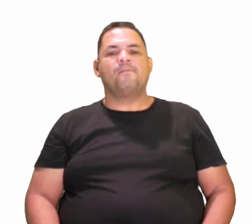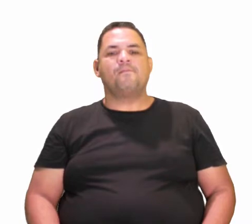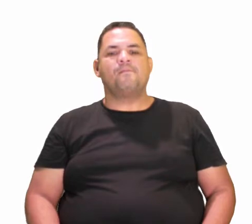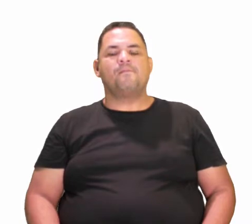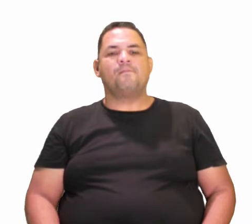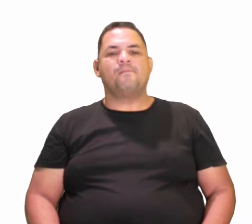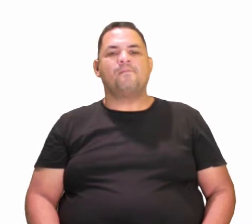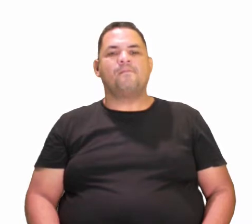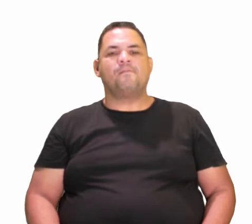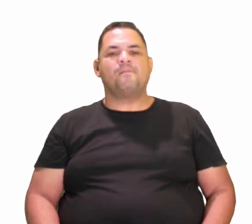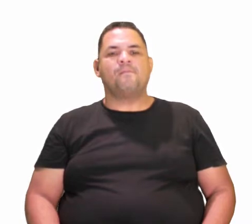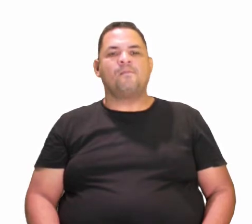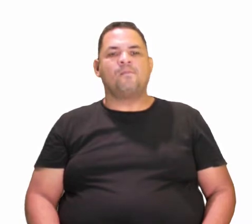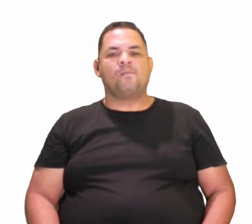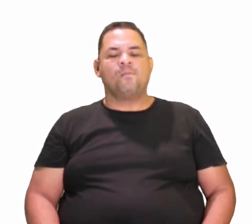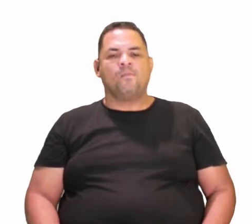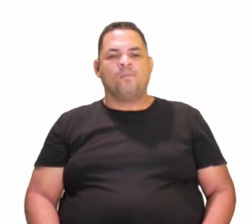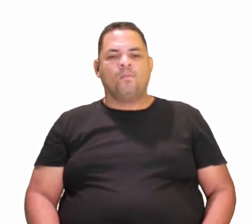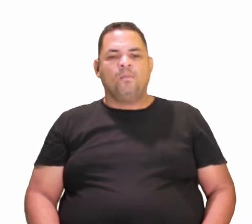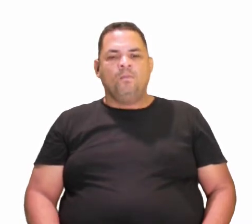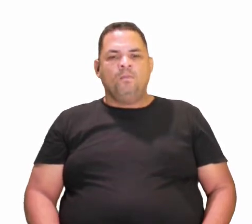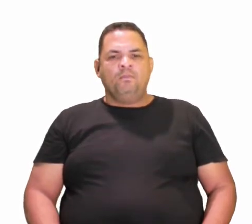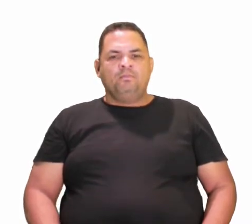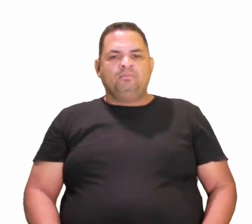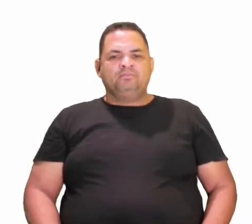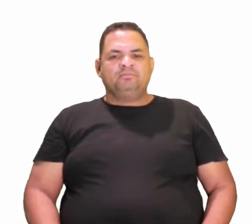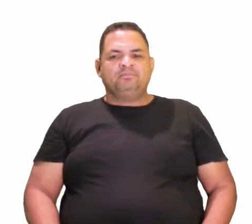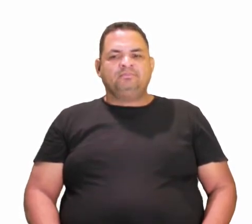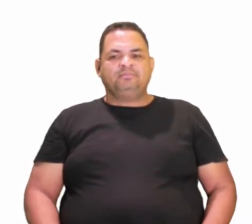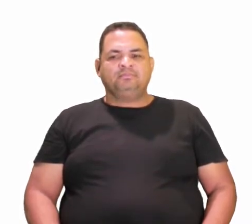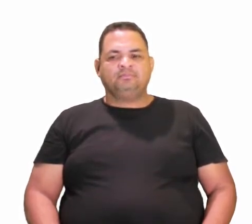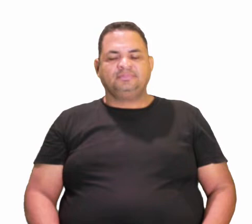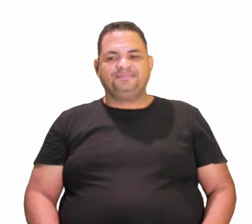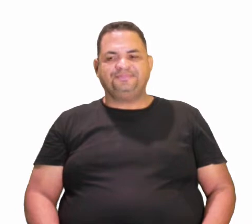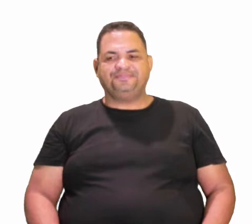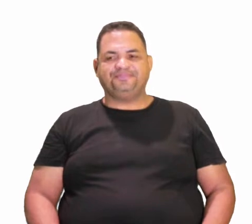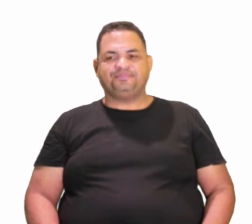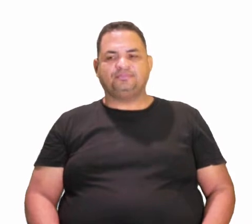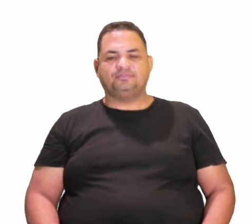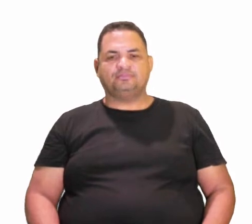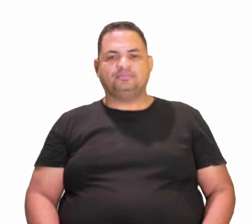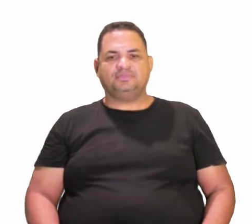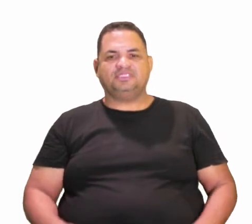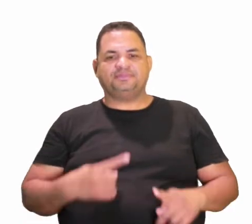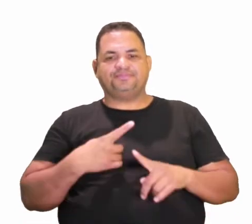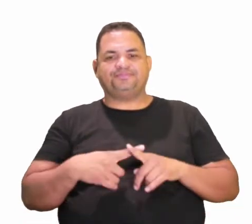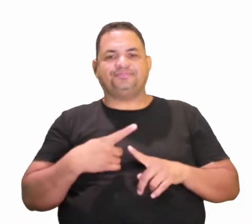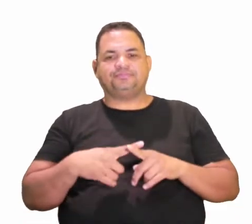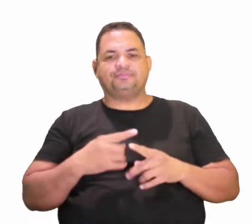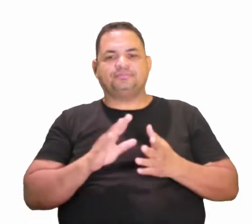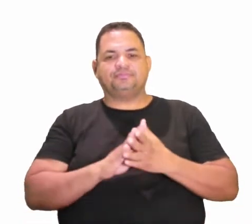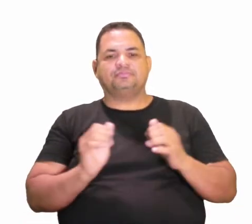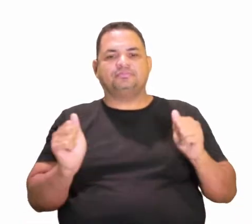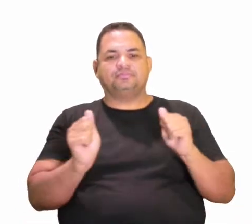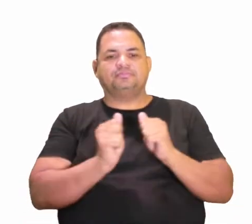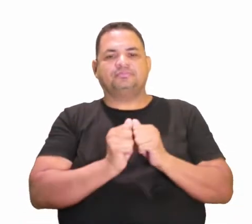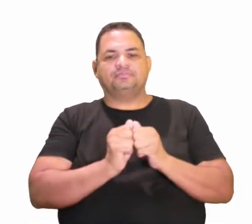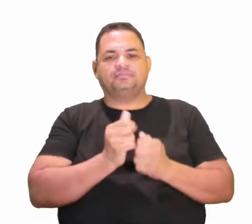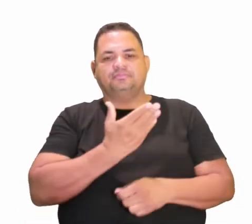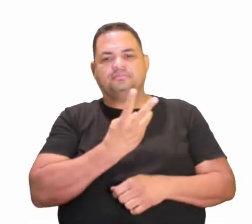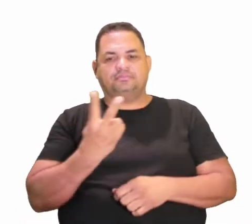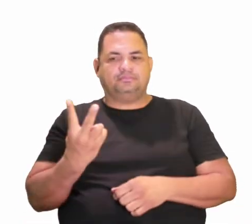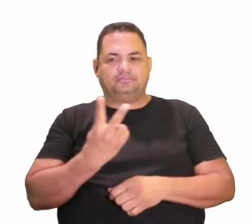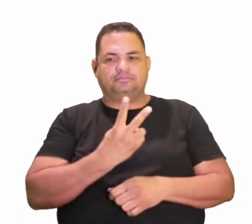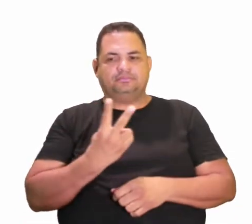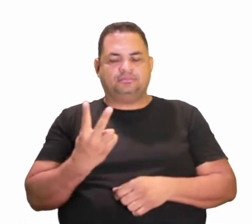These are my parents. These are my parents. Porque eu tô o quê? Mais próxima